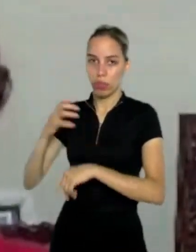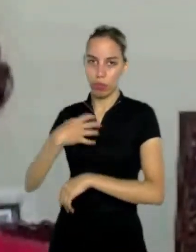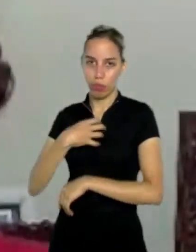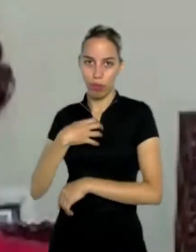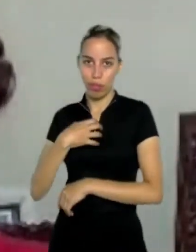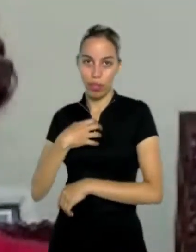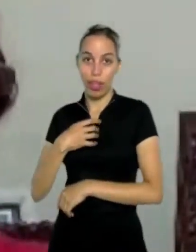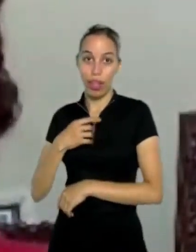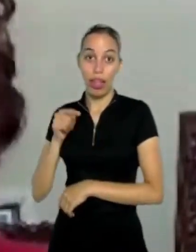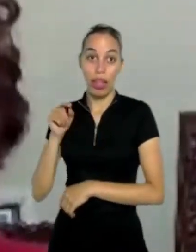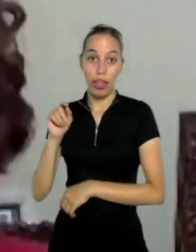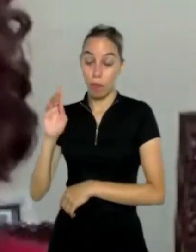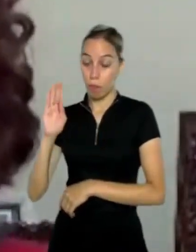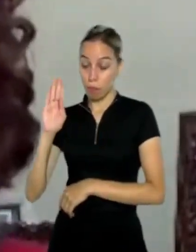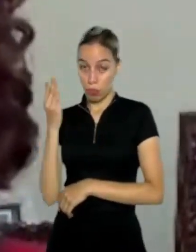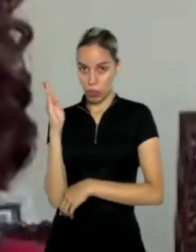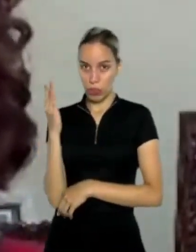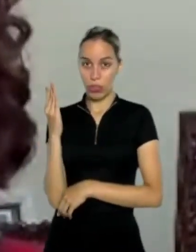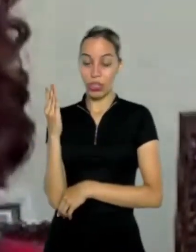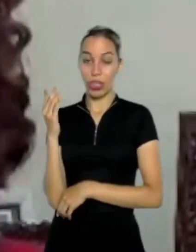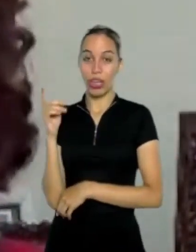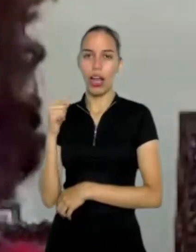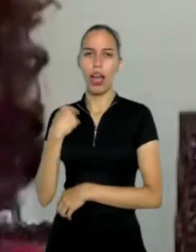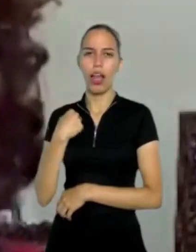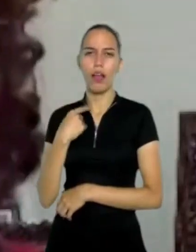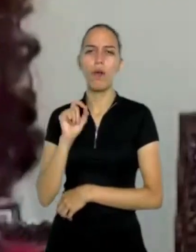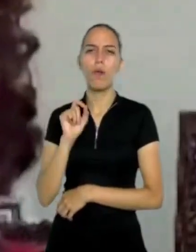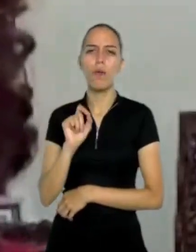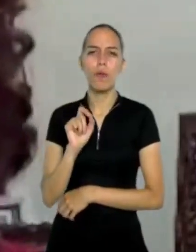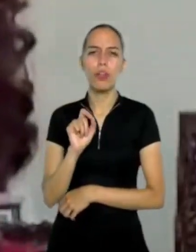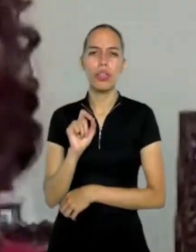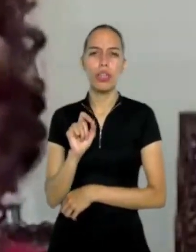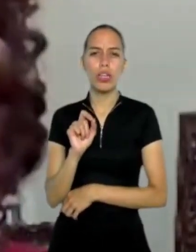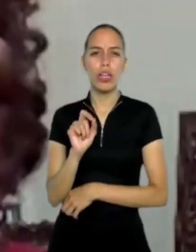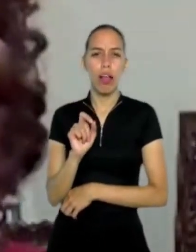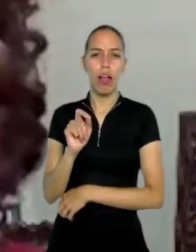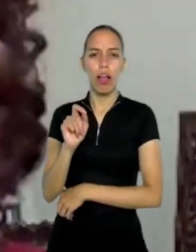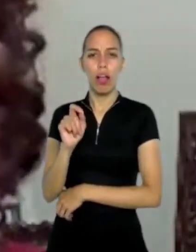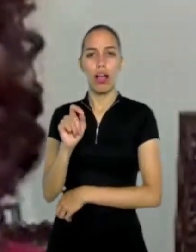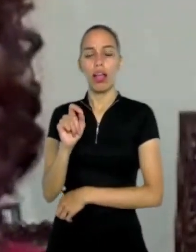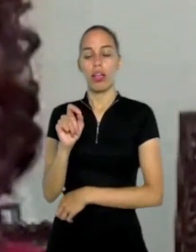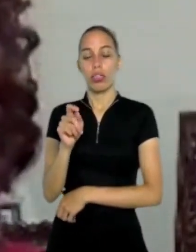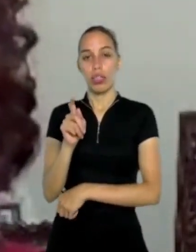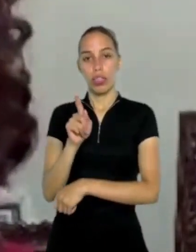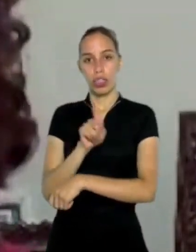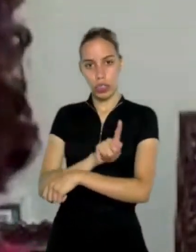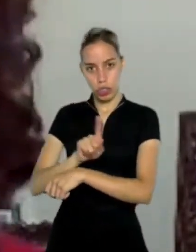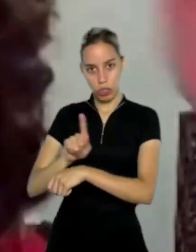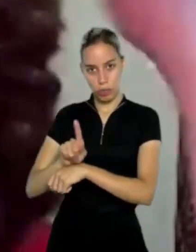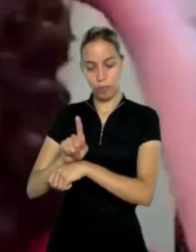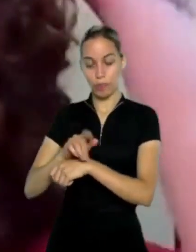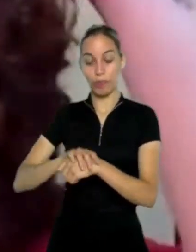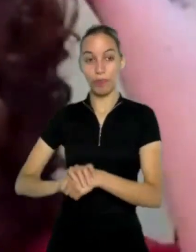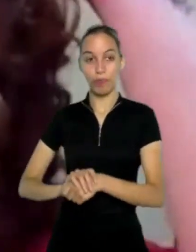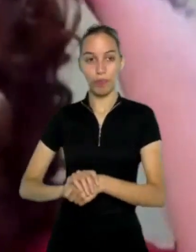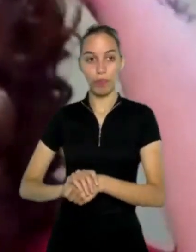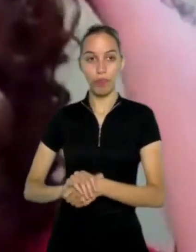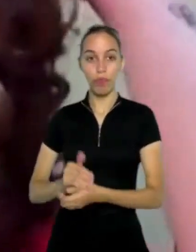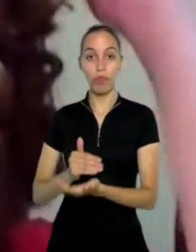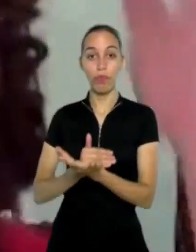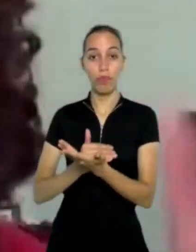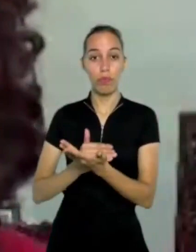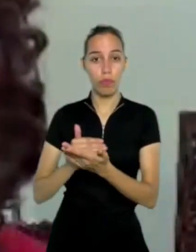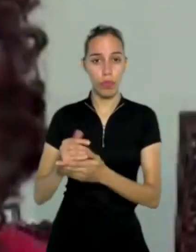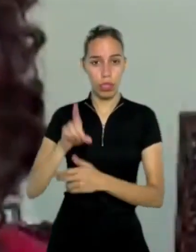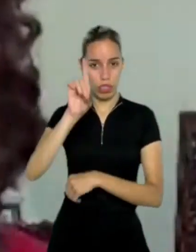escola por 8 anos. Então, nesse tempo em que eu fui gestora, eu comecei na direção em